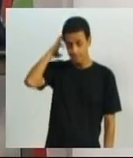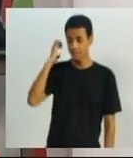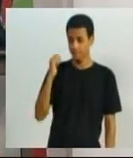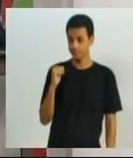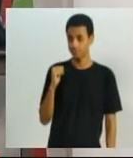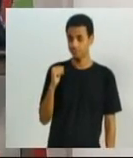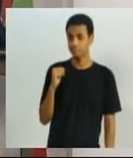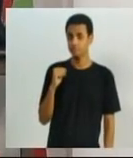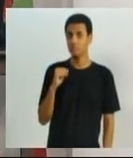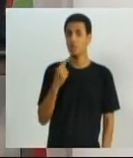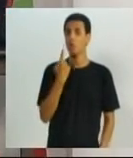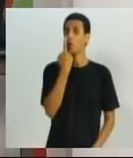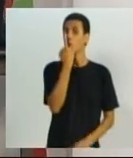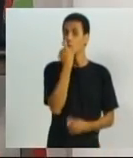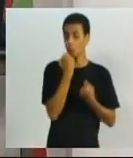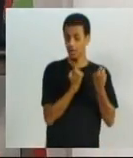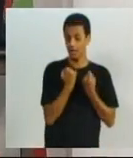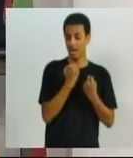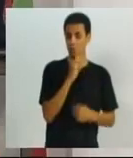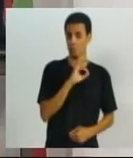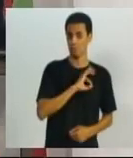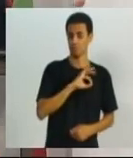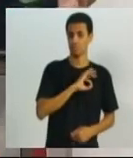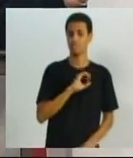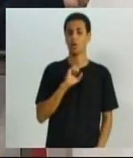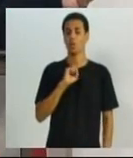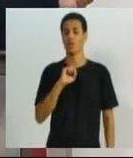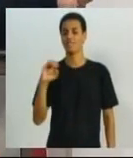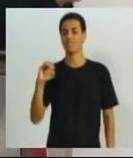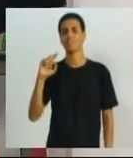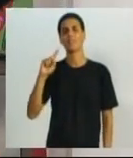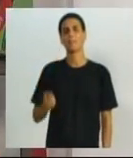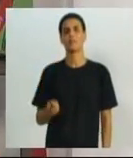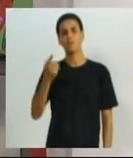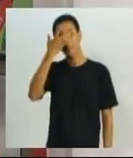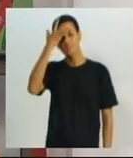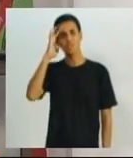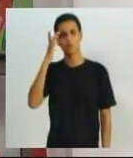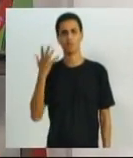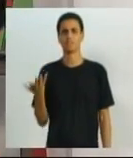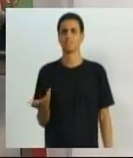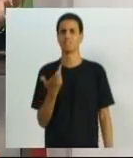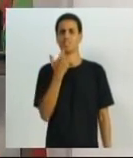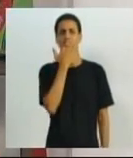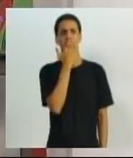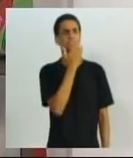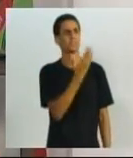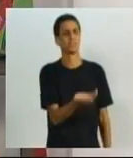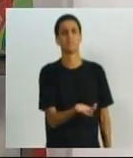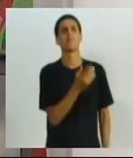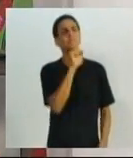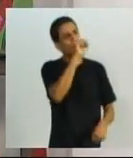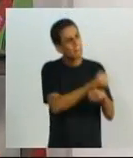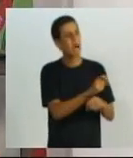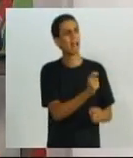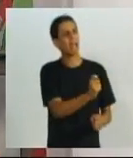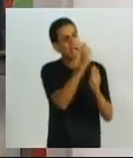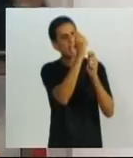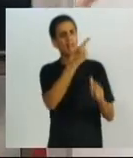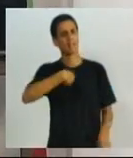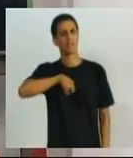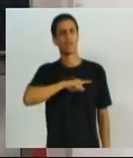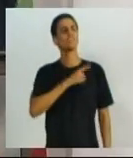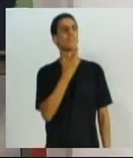da polícia para 80 mil pessoas. Eu disse, comandante, o senhor pare de enganar esse povo aqui e não venha dizer